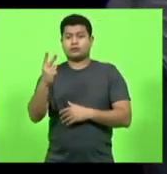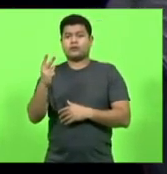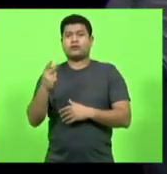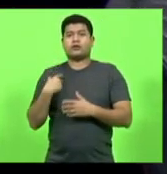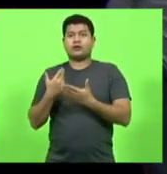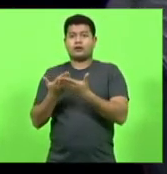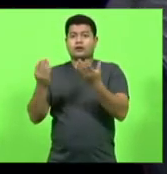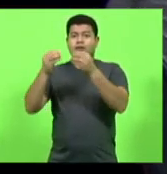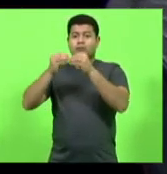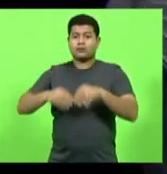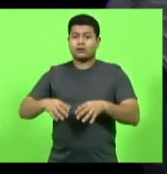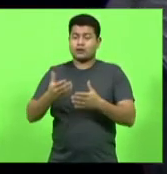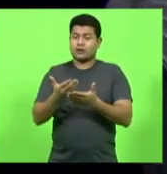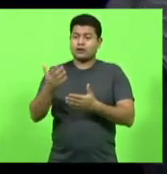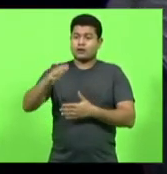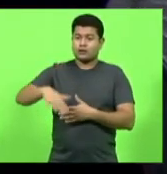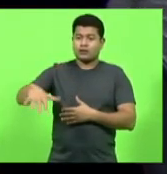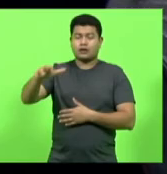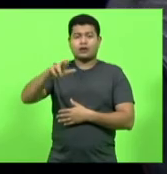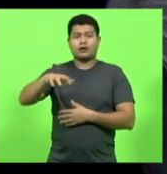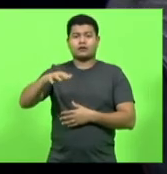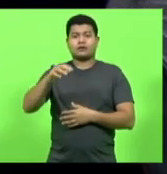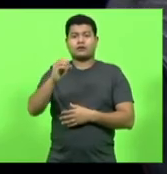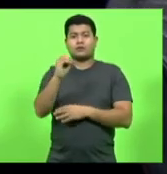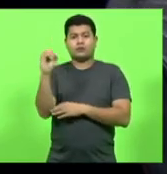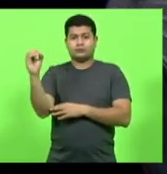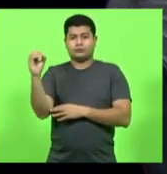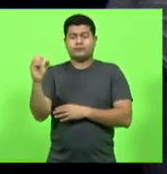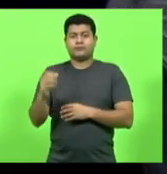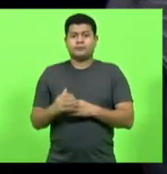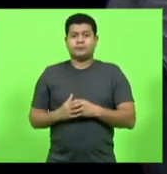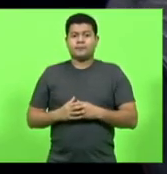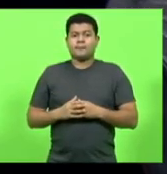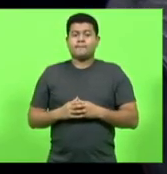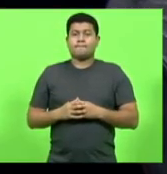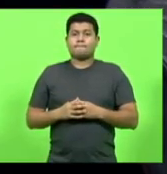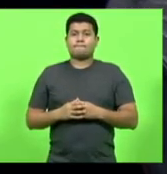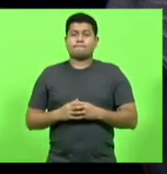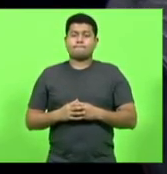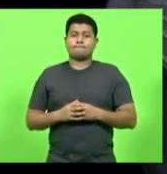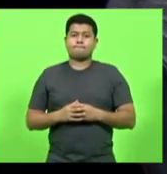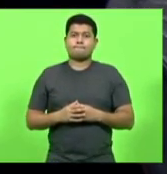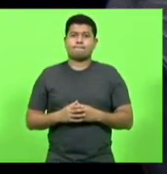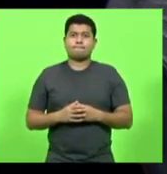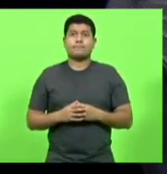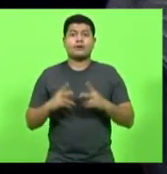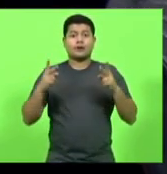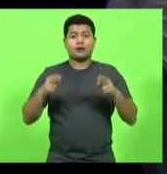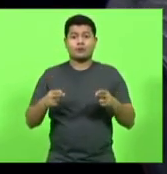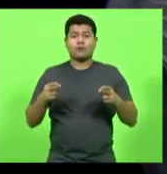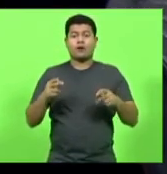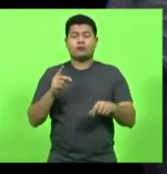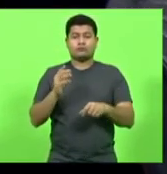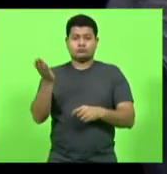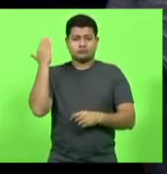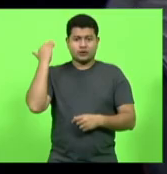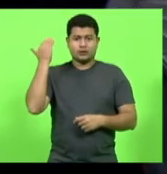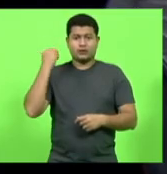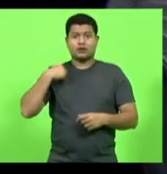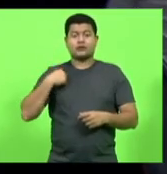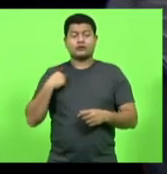a nossa região oeste, Santa Catarina. Bom, como eu fiz naquele momento e sempre mantive a minha